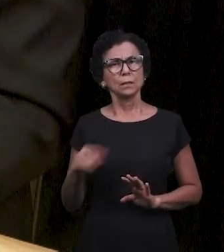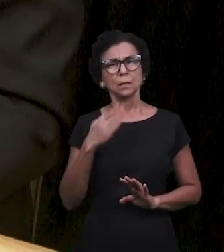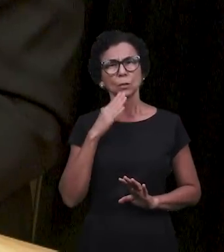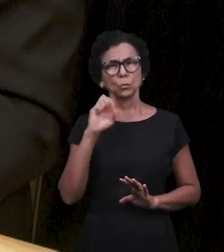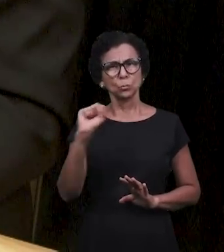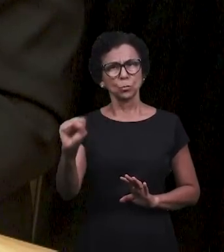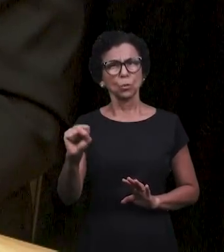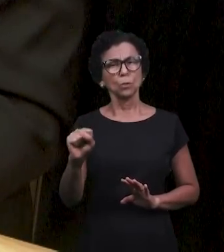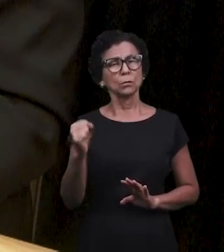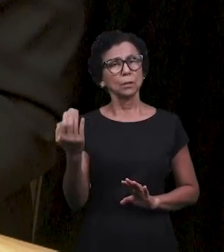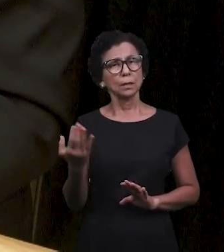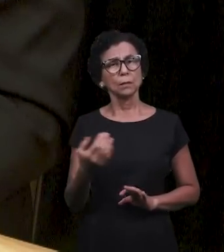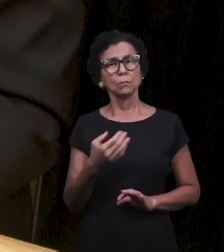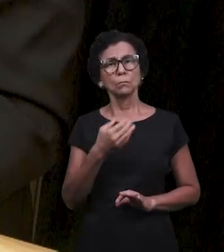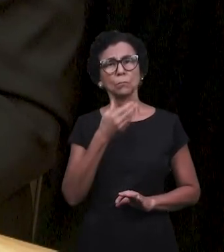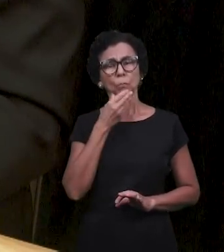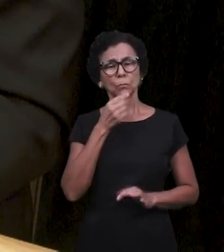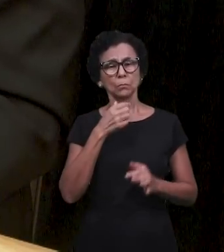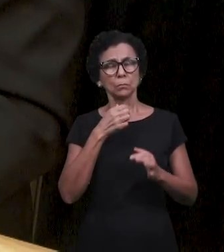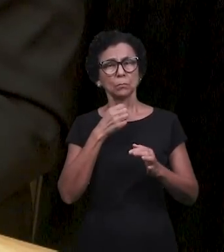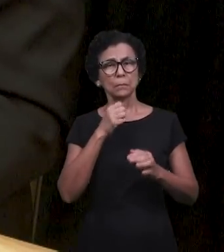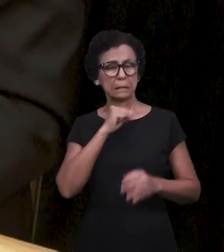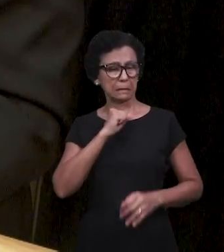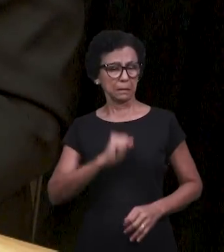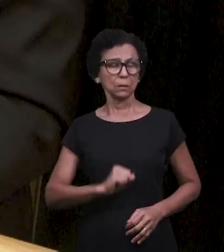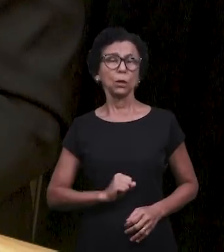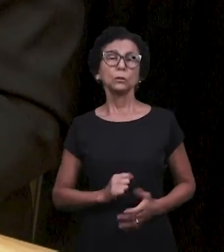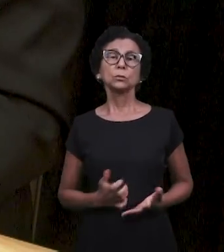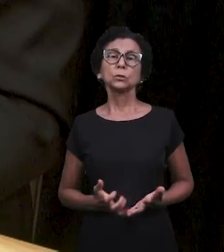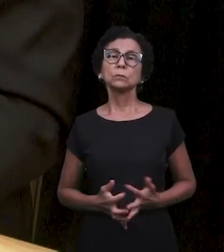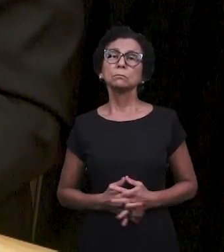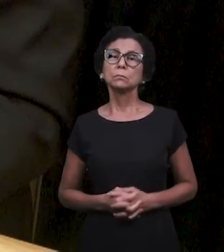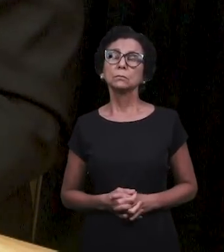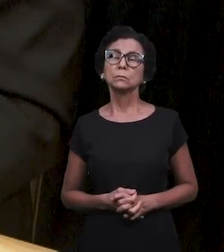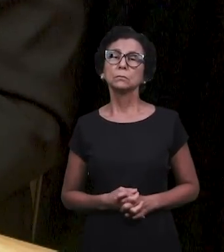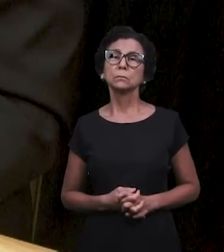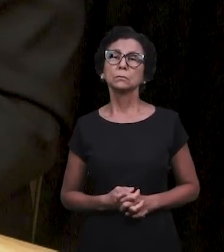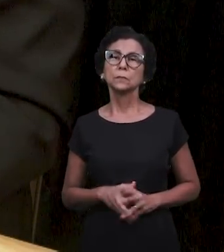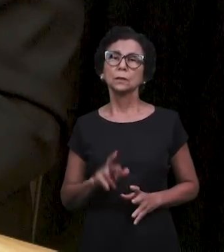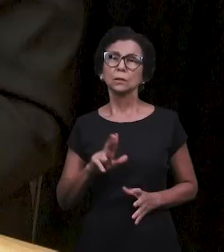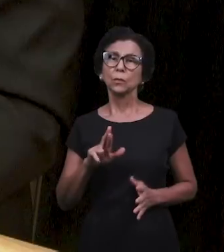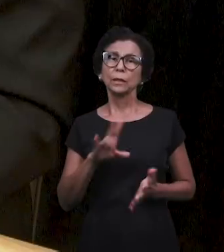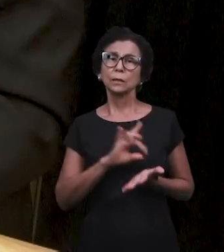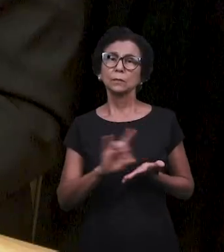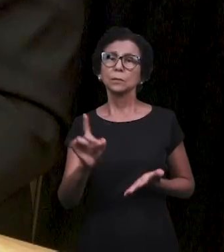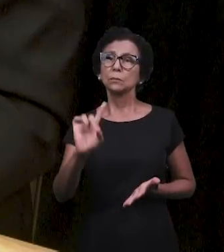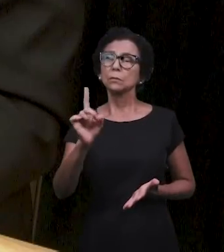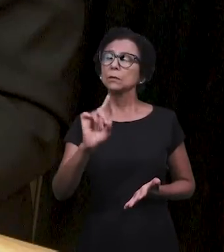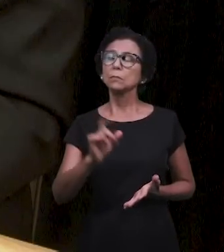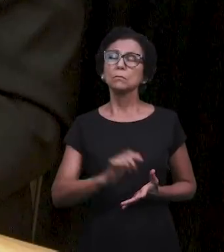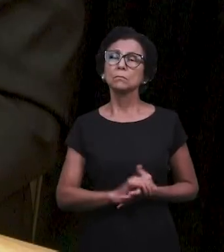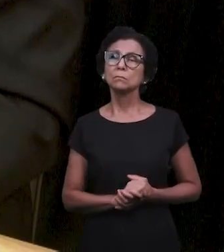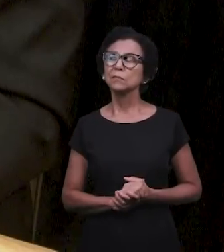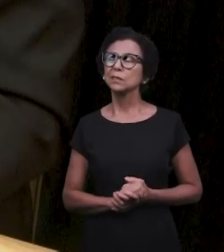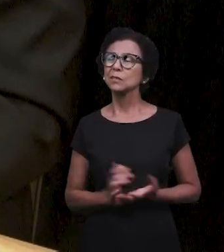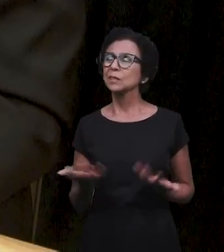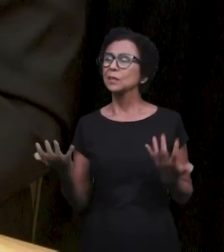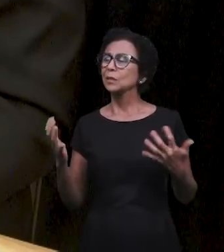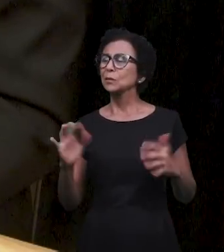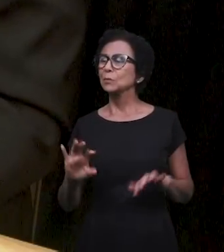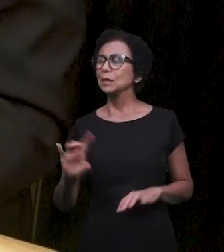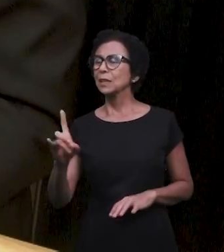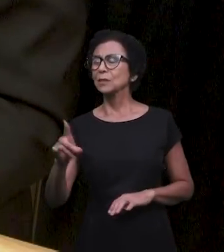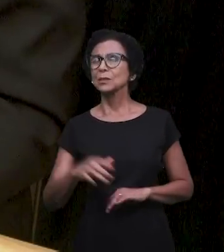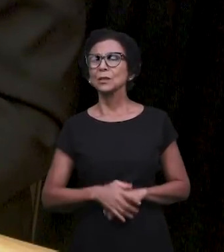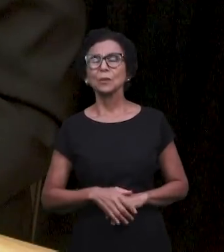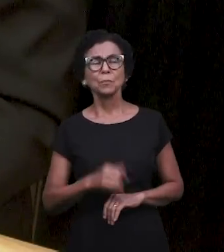sacerdote. Mas ele não quis eu não vou. Leva minha